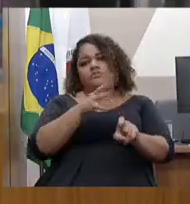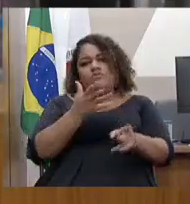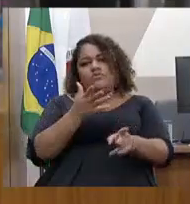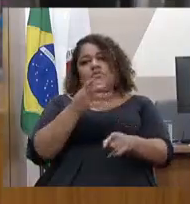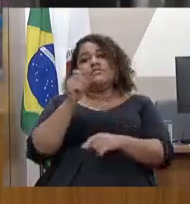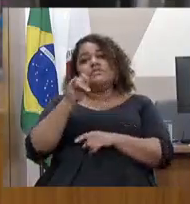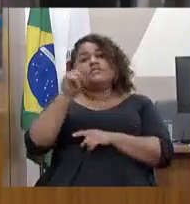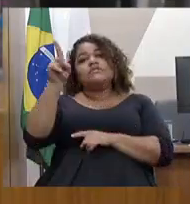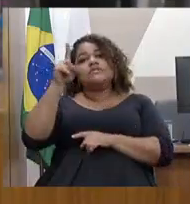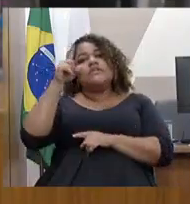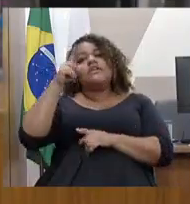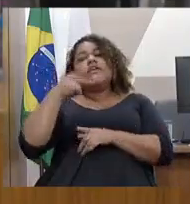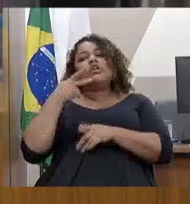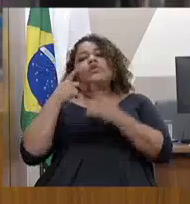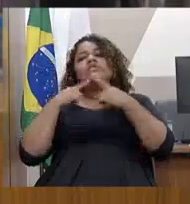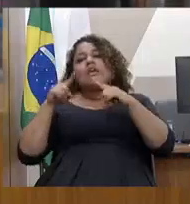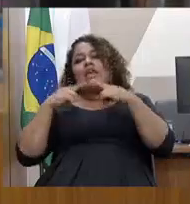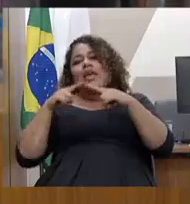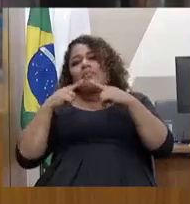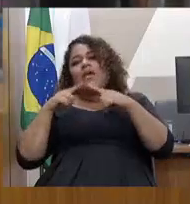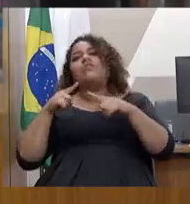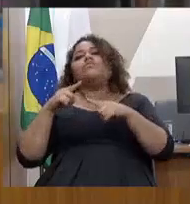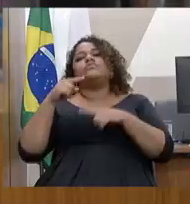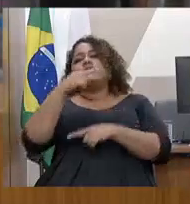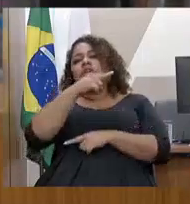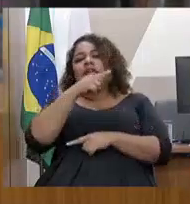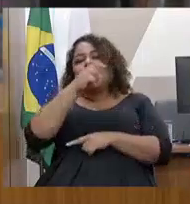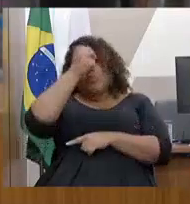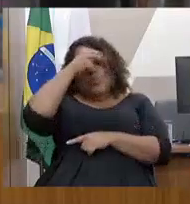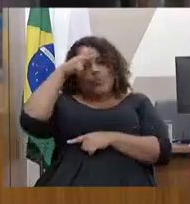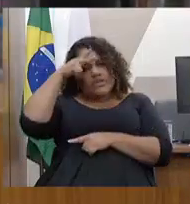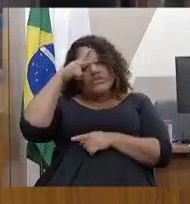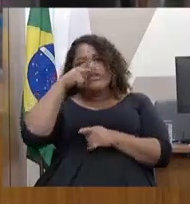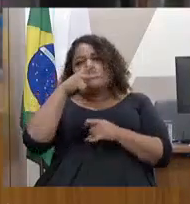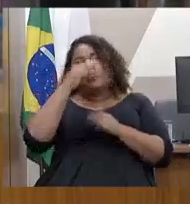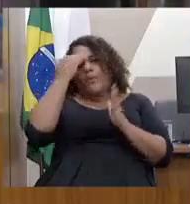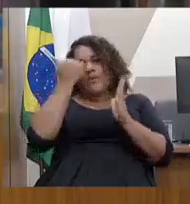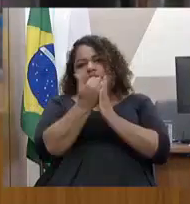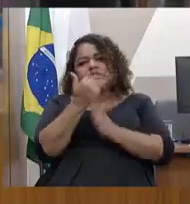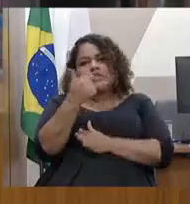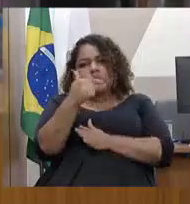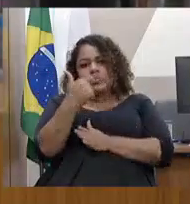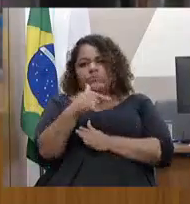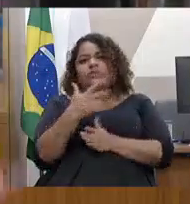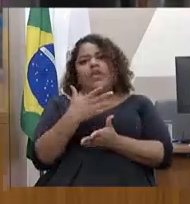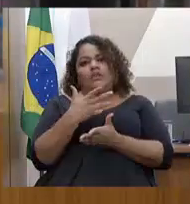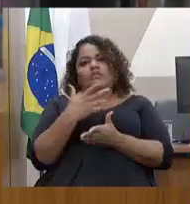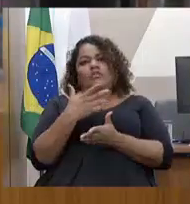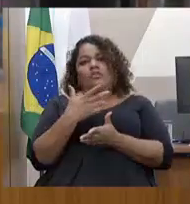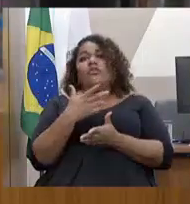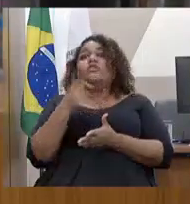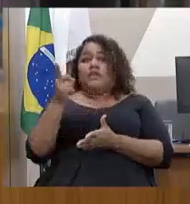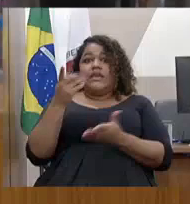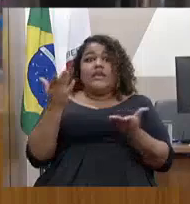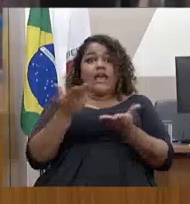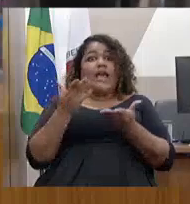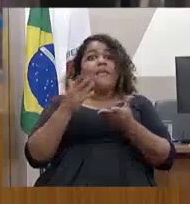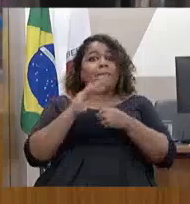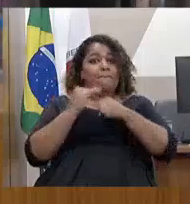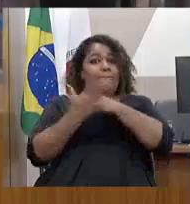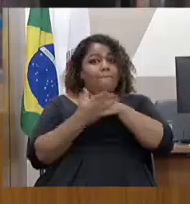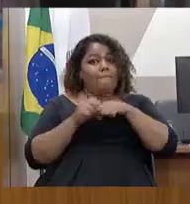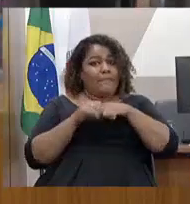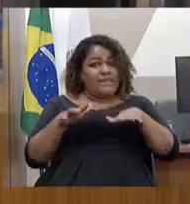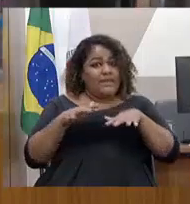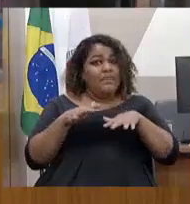cumprindo então nós estamos numa situação muito maior a pandemia escondeu algumas coisas que elas estão aflorando e essa